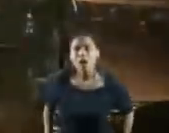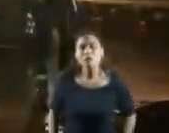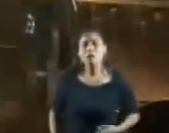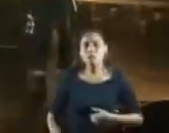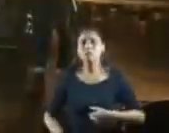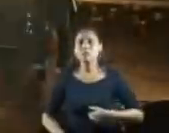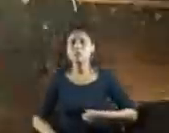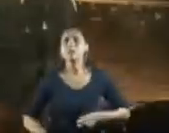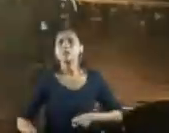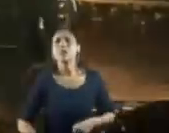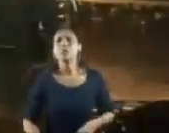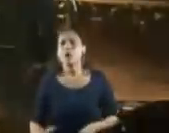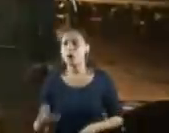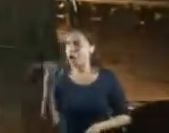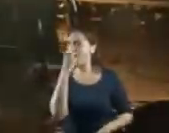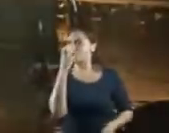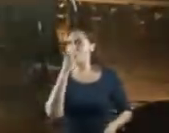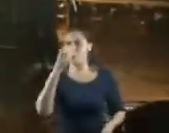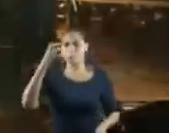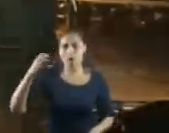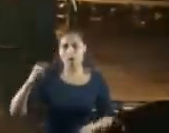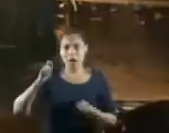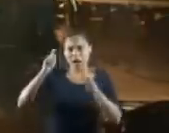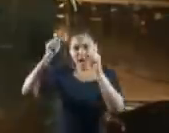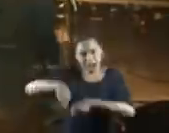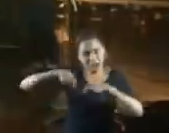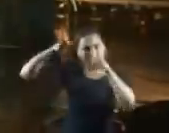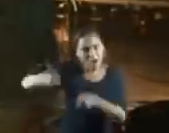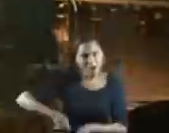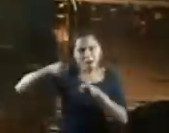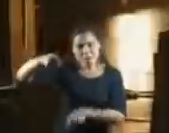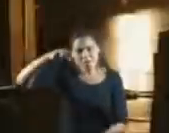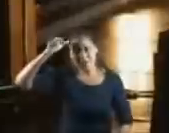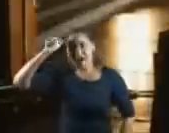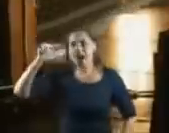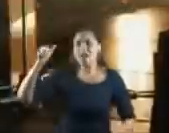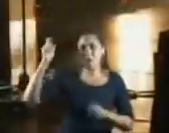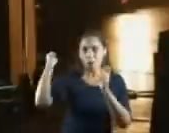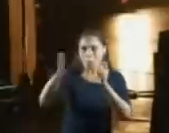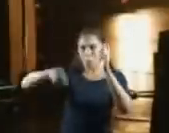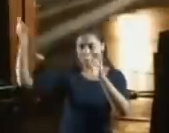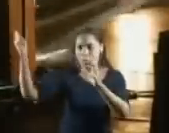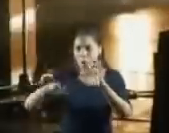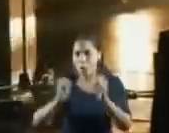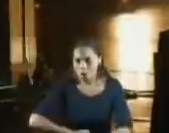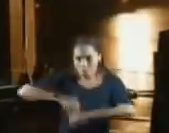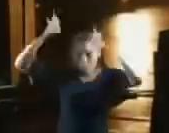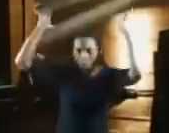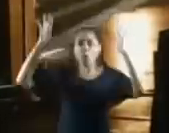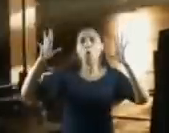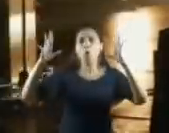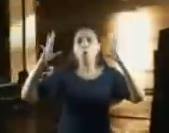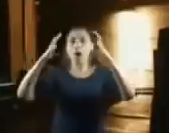Cavalo cacetete, bomba defeito e moral. Gás, escudo,